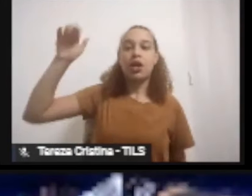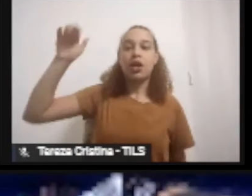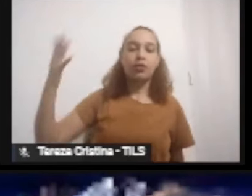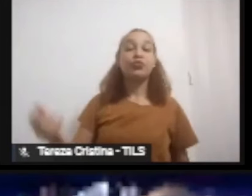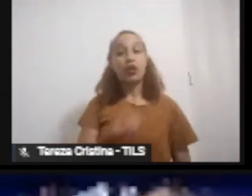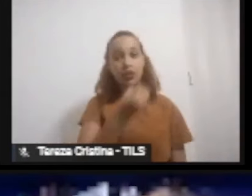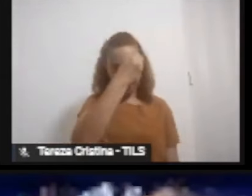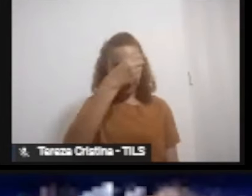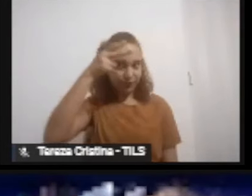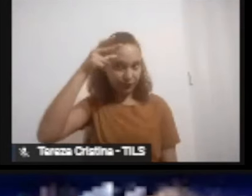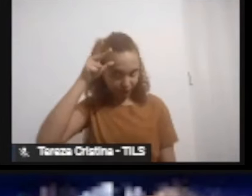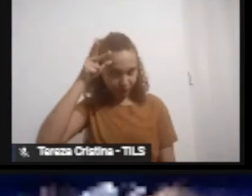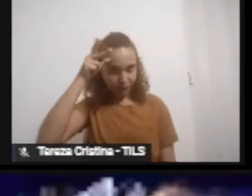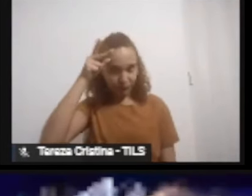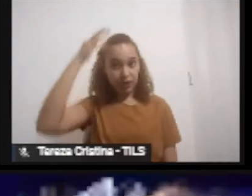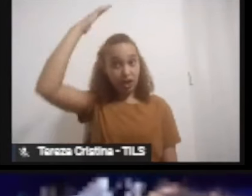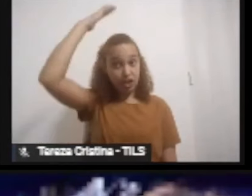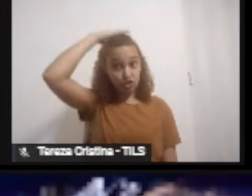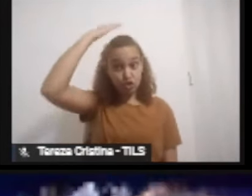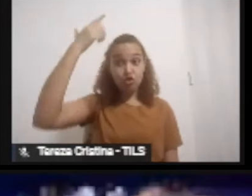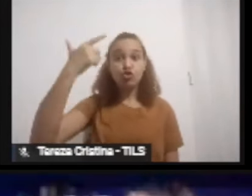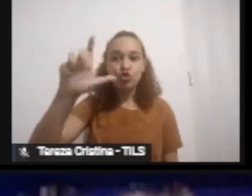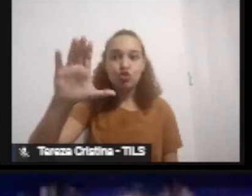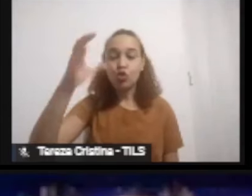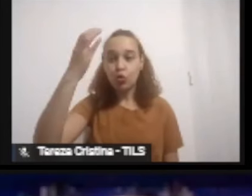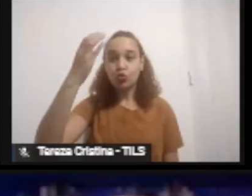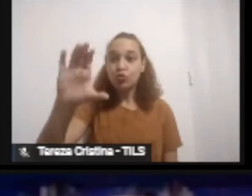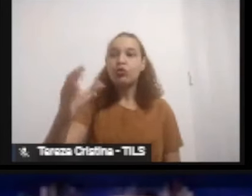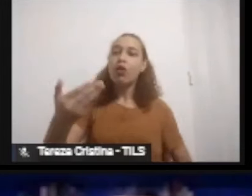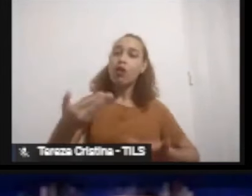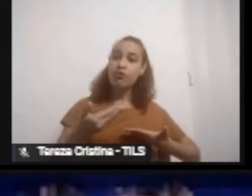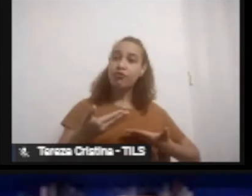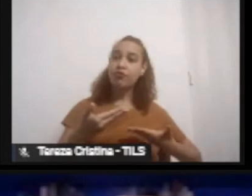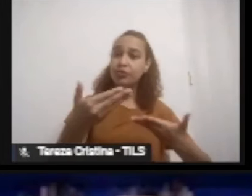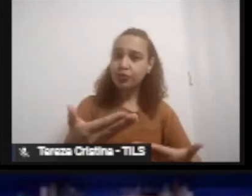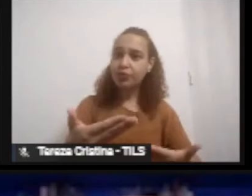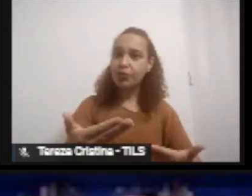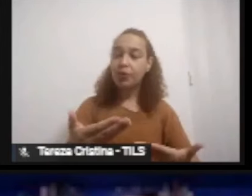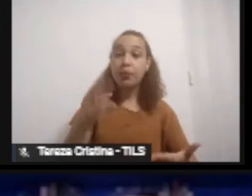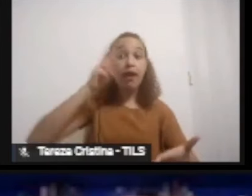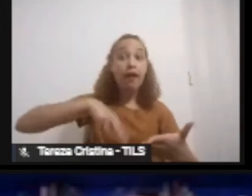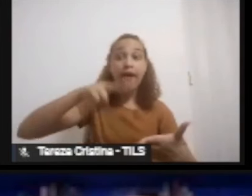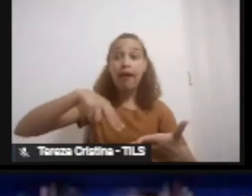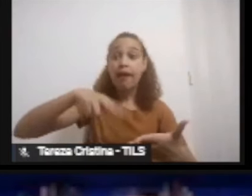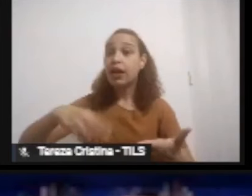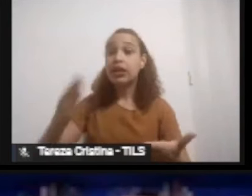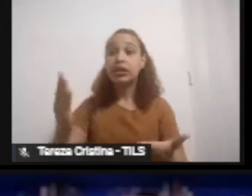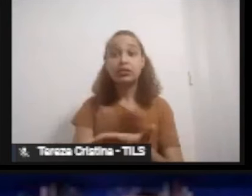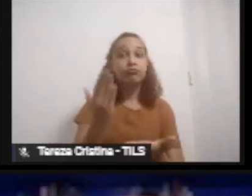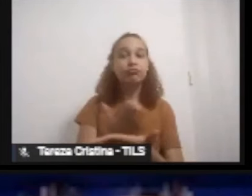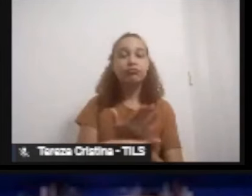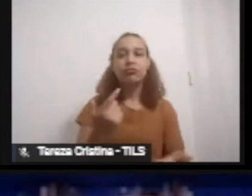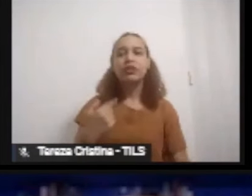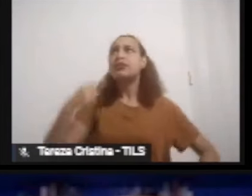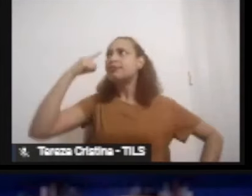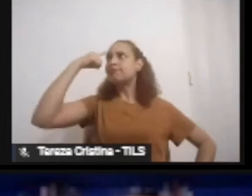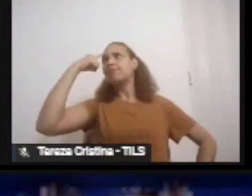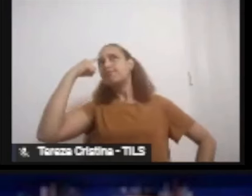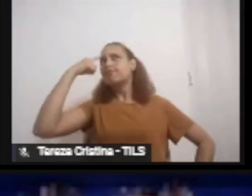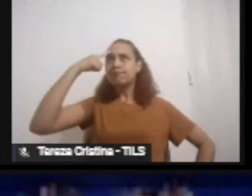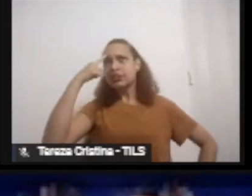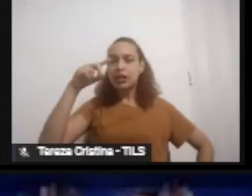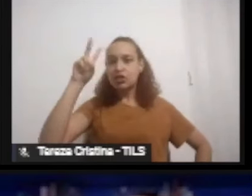para ler essas histórias e nós tínhamos que construir histórias inéditas. Então, a Fafá... fez esse convite para